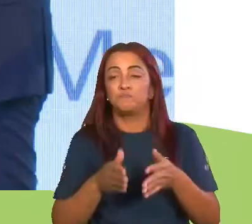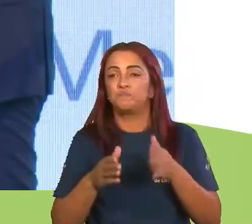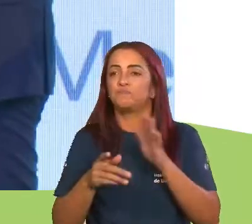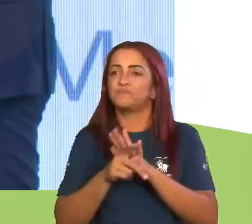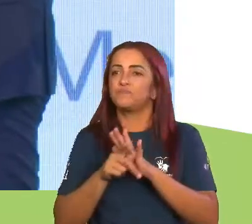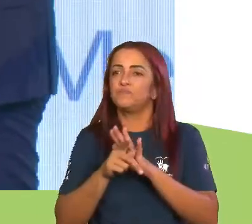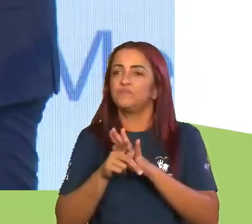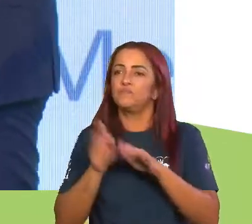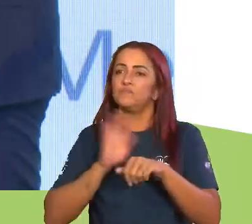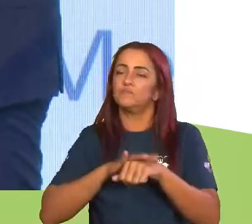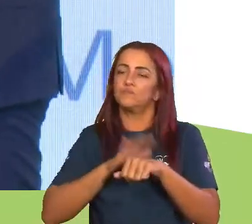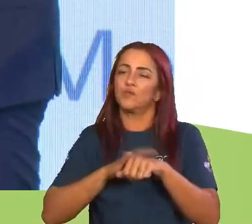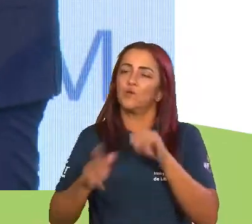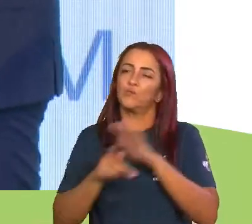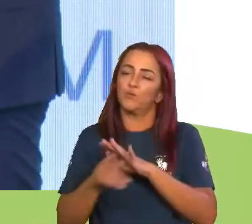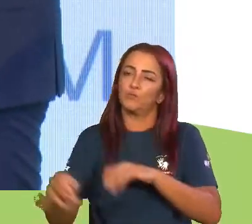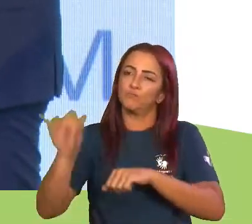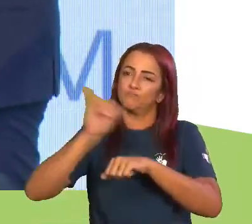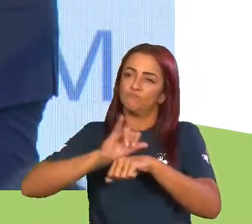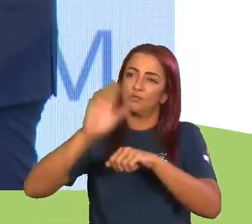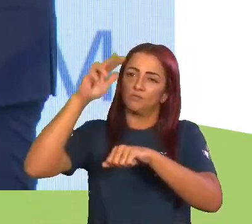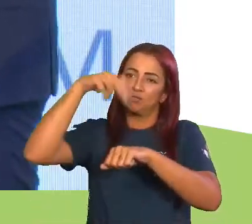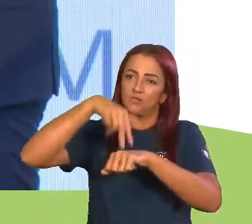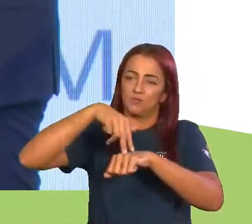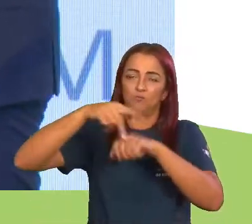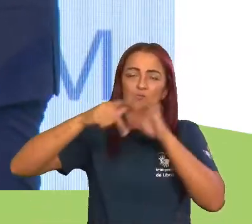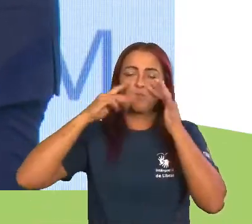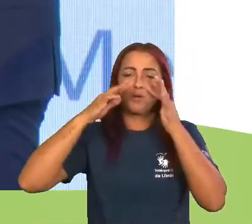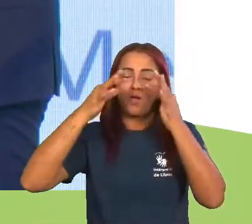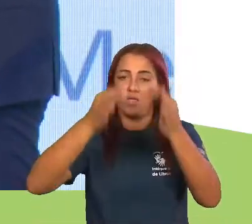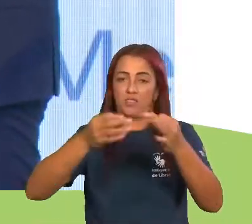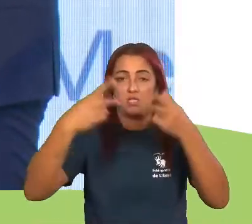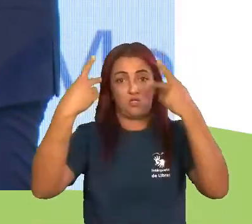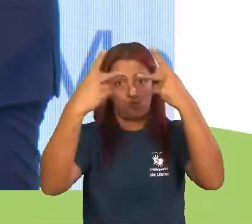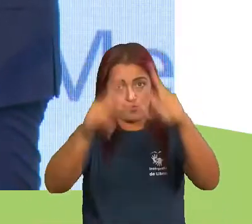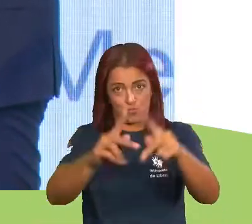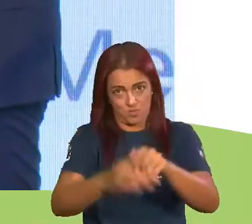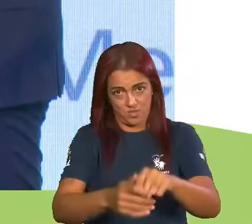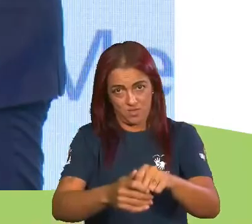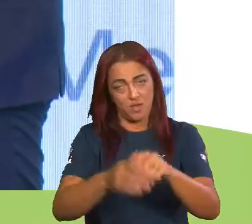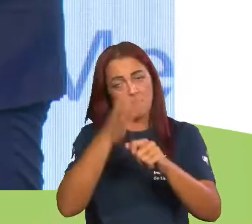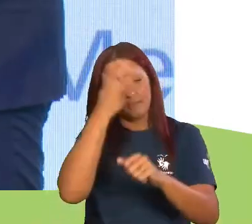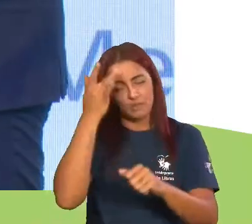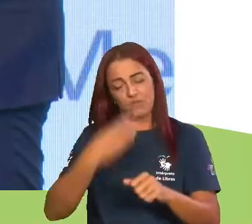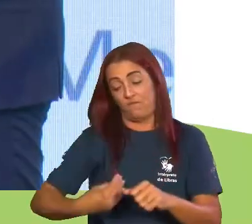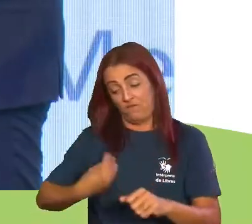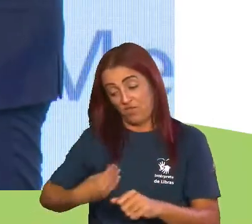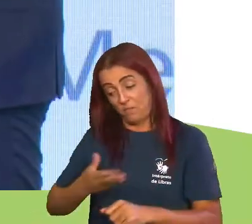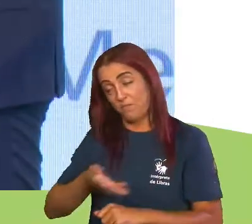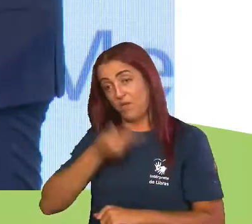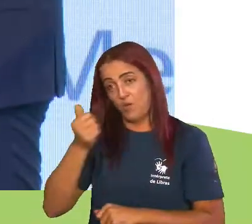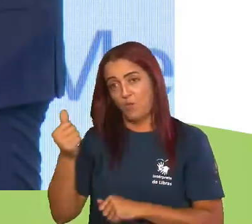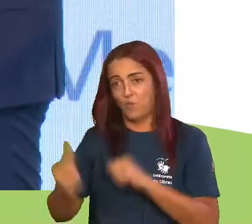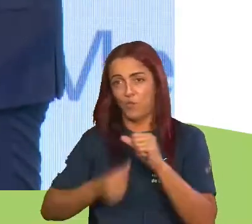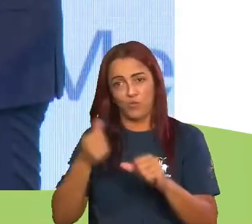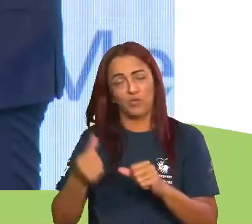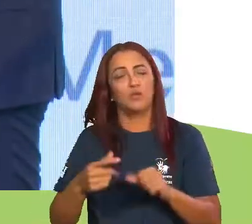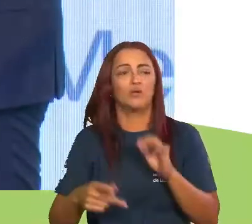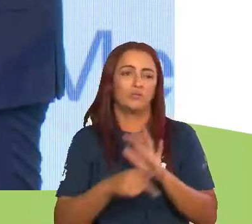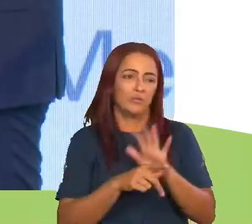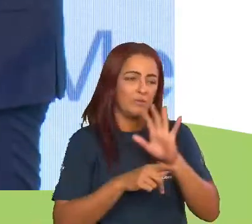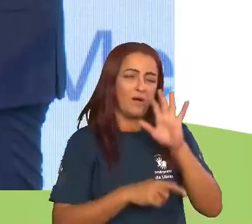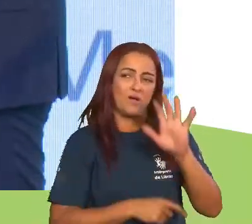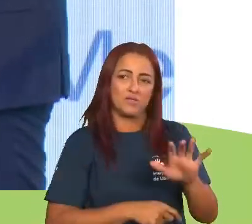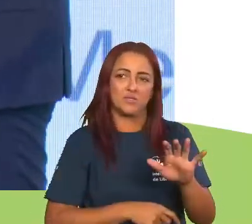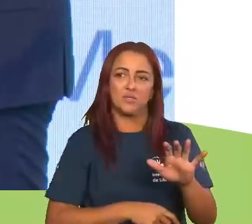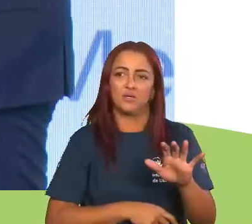colocando elas no centro da atenção sua. Isso torna a vida das pessoas melhores, essa sua atenção